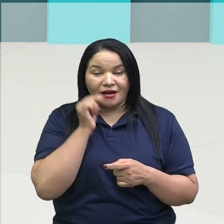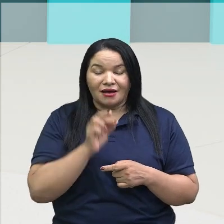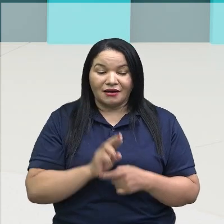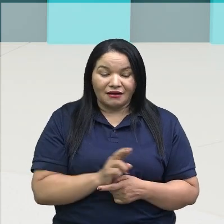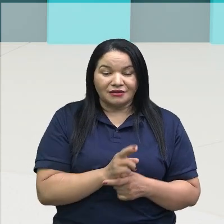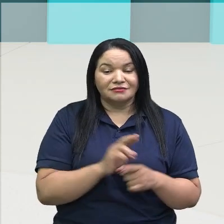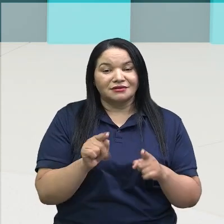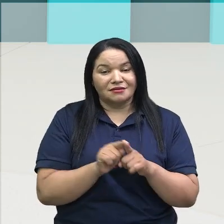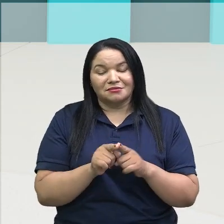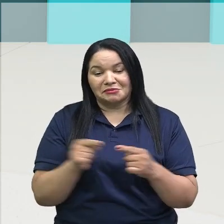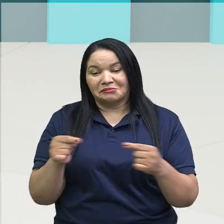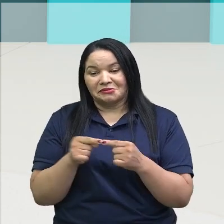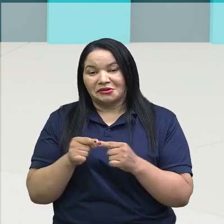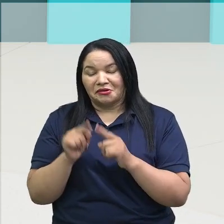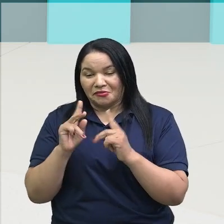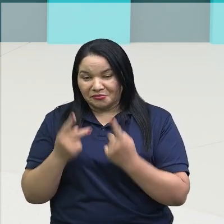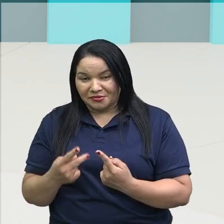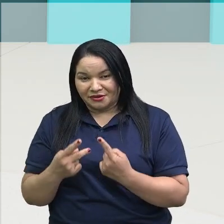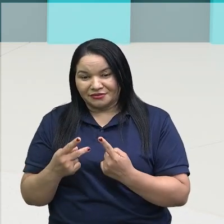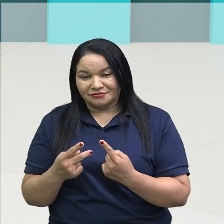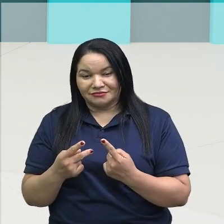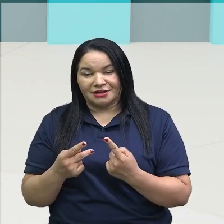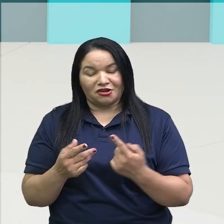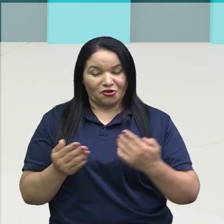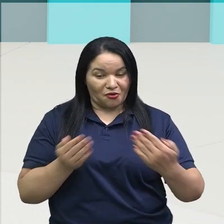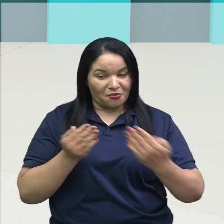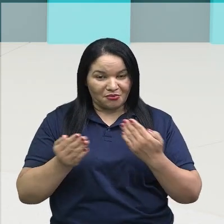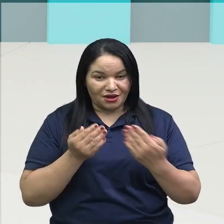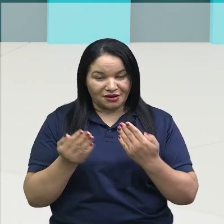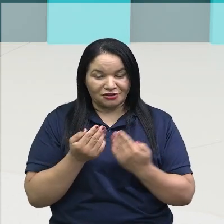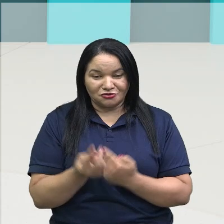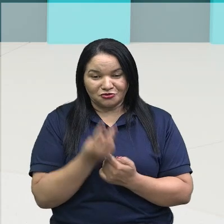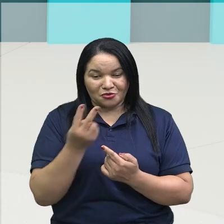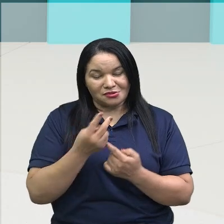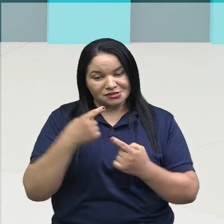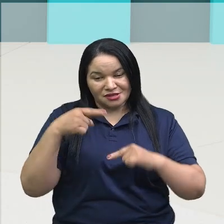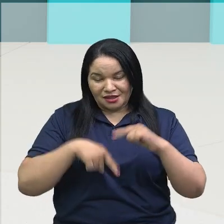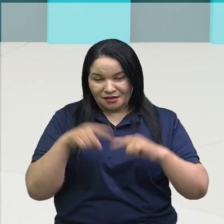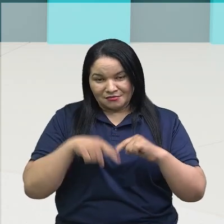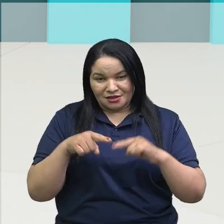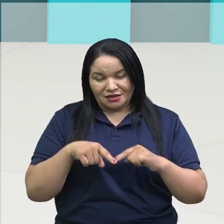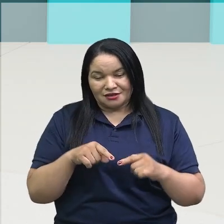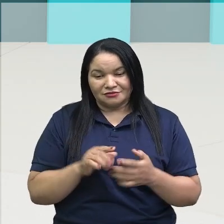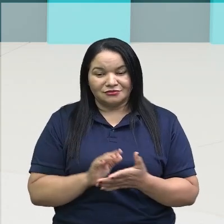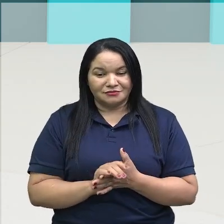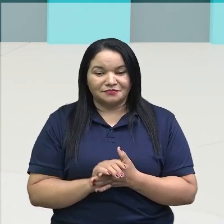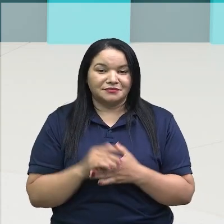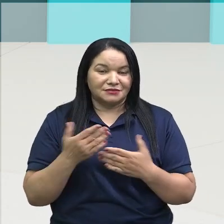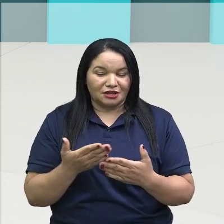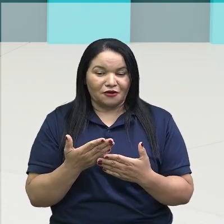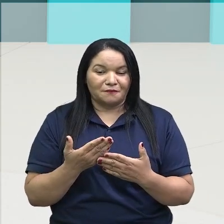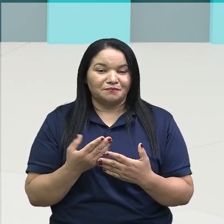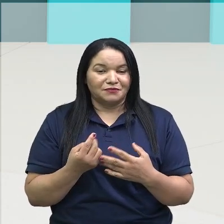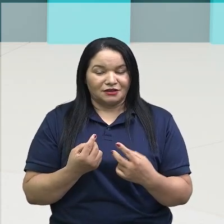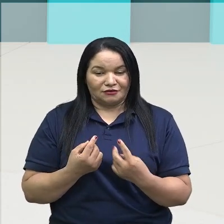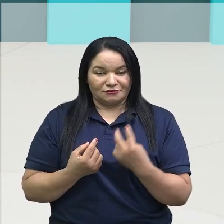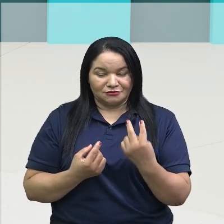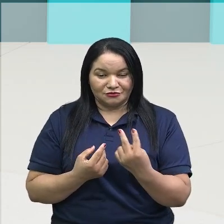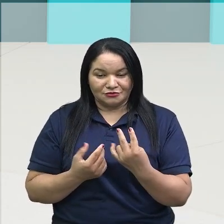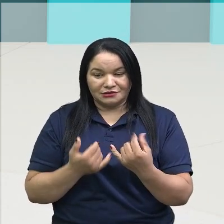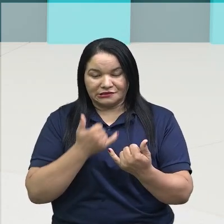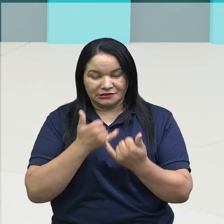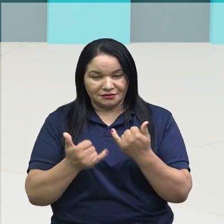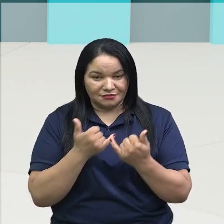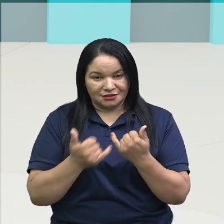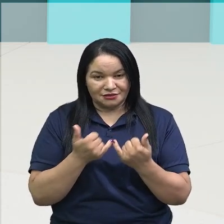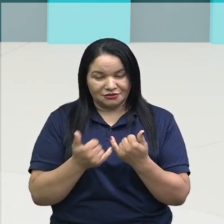certo? Então, se fez essa analogia entre esses dois elementos, e, claro, se justifica, pois ambos são semelhantes em